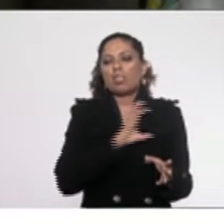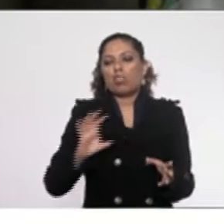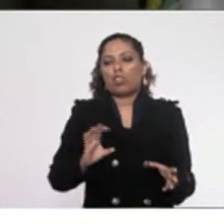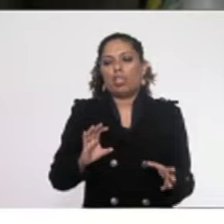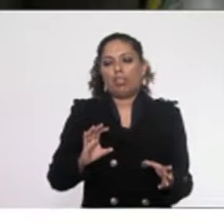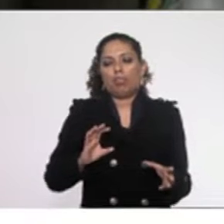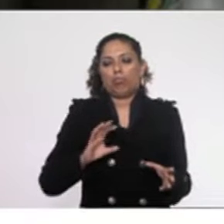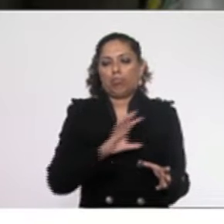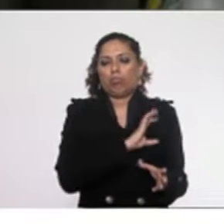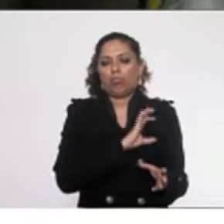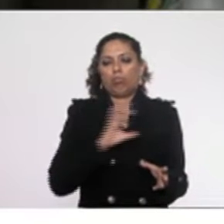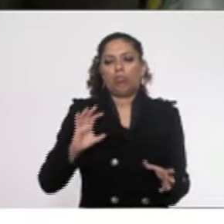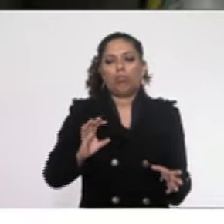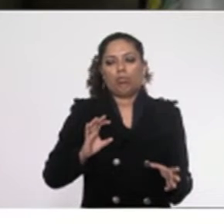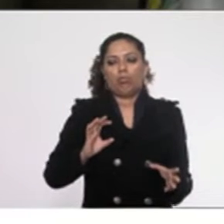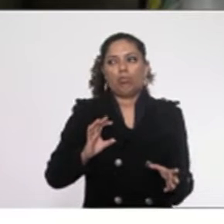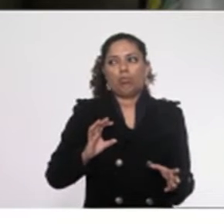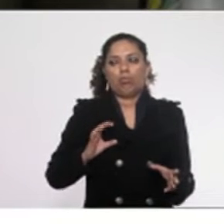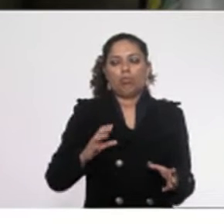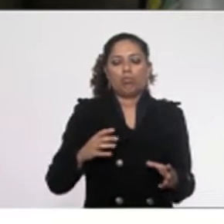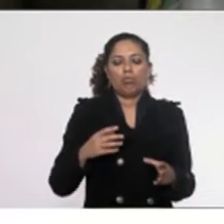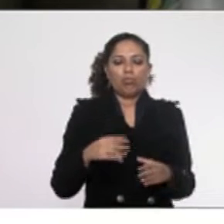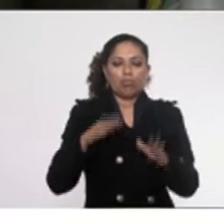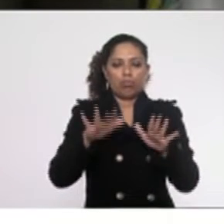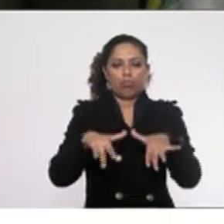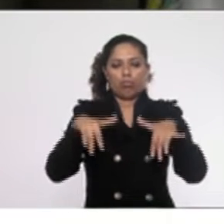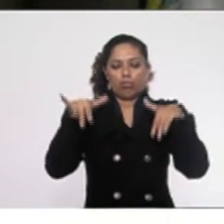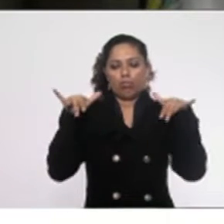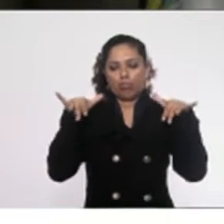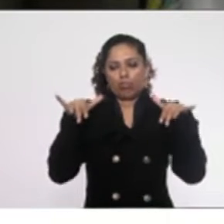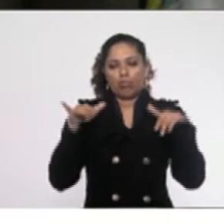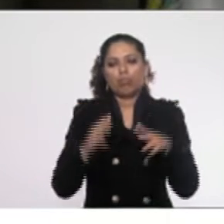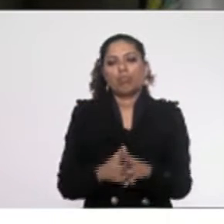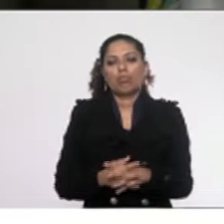destaques em plenário.